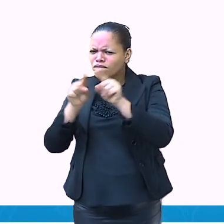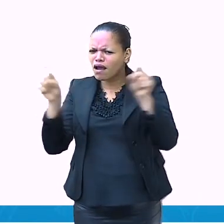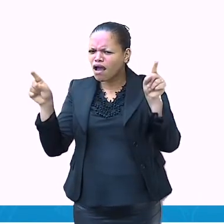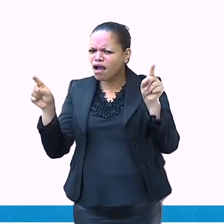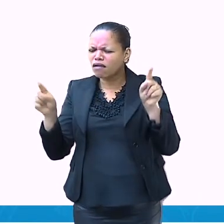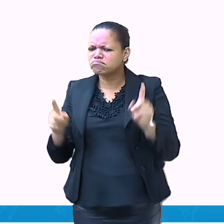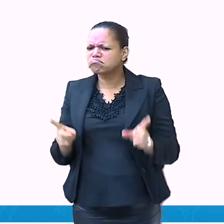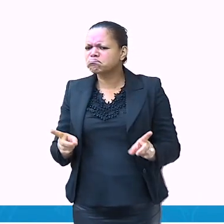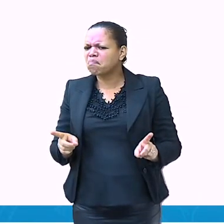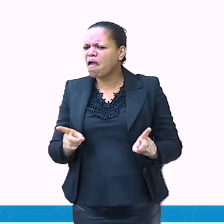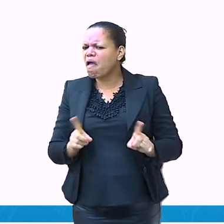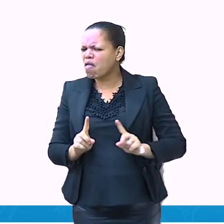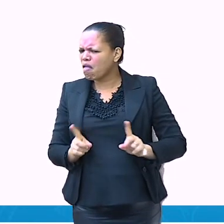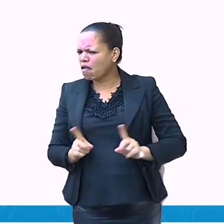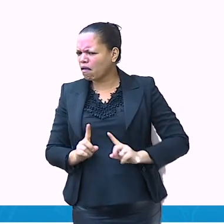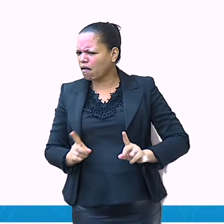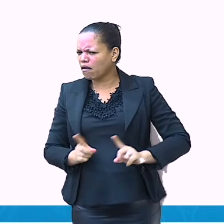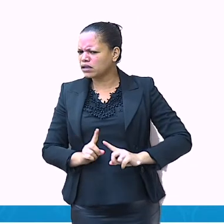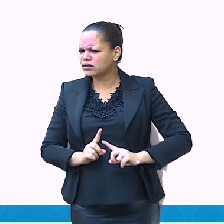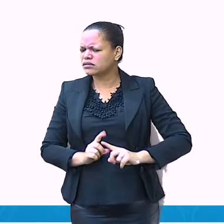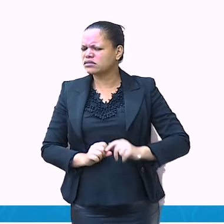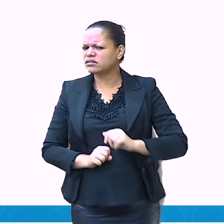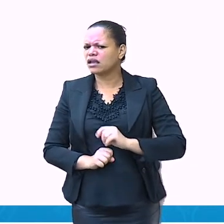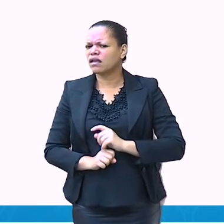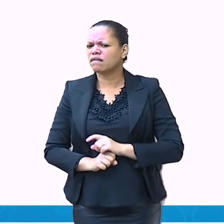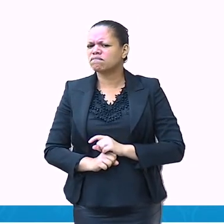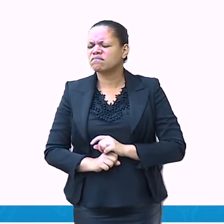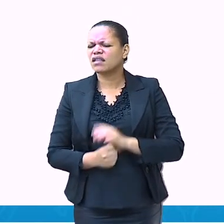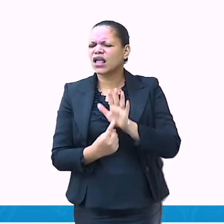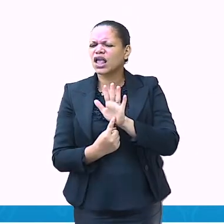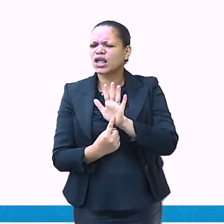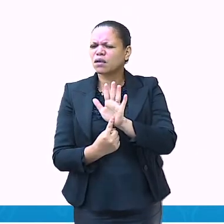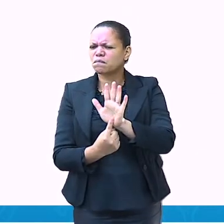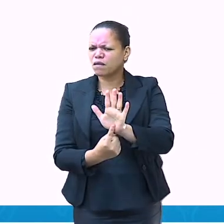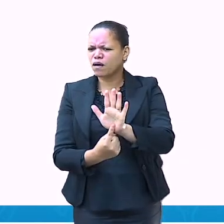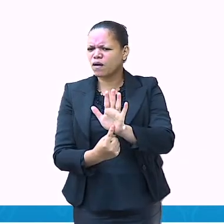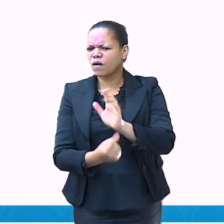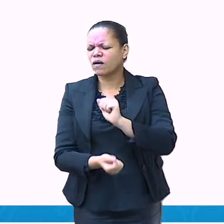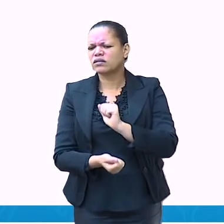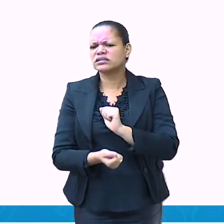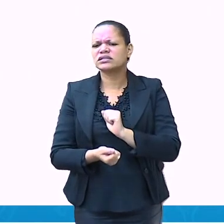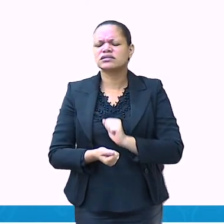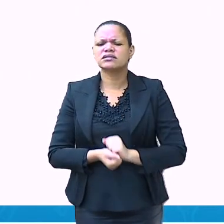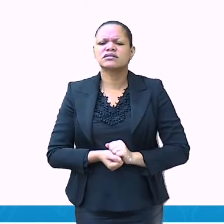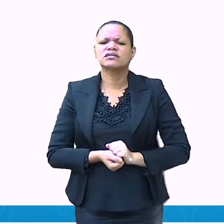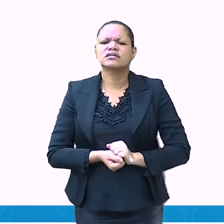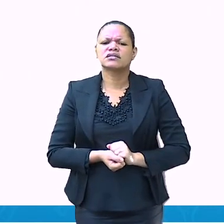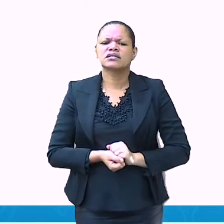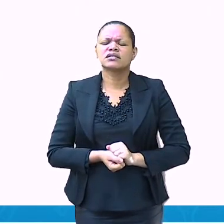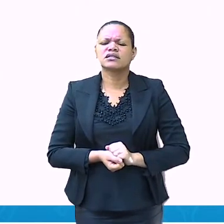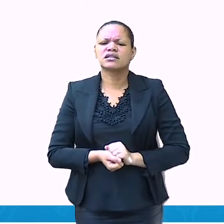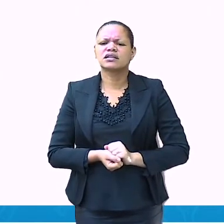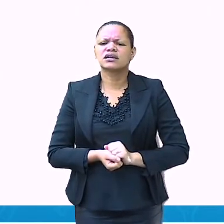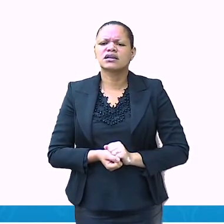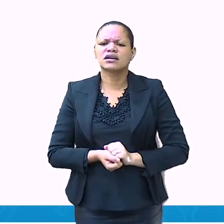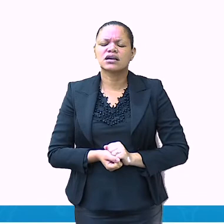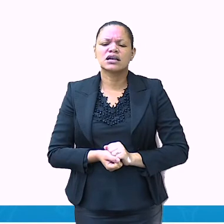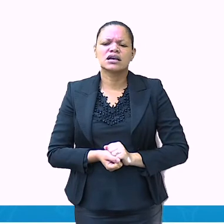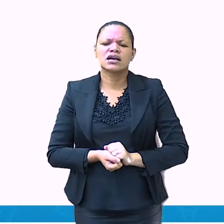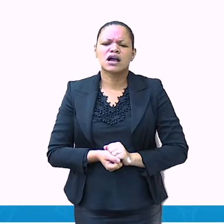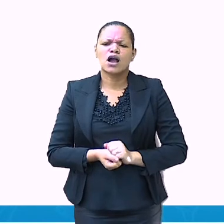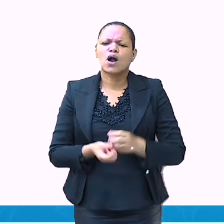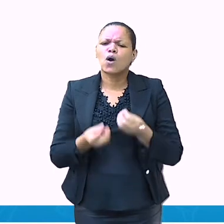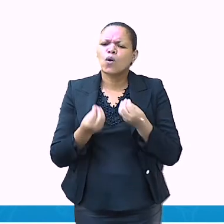quando a sentença, no caso a frase, está na forma negativa, nós vamos replace